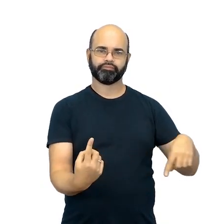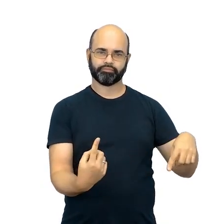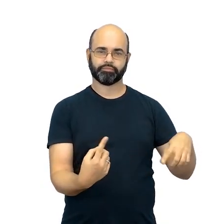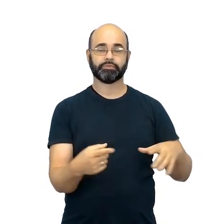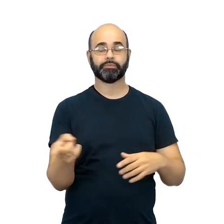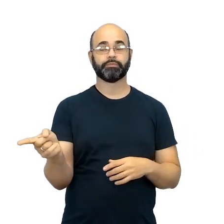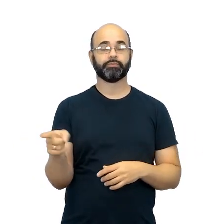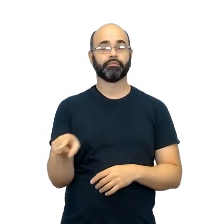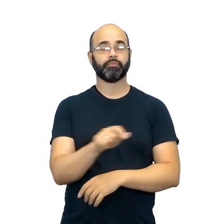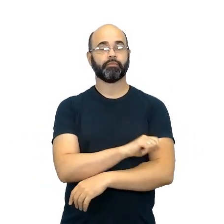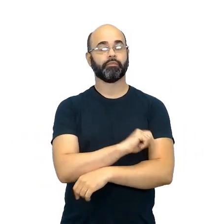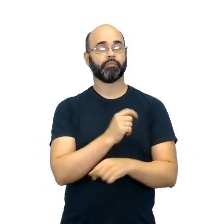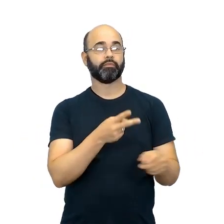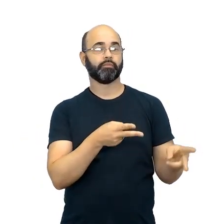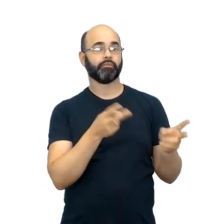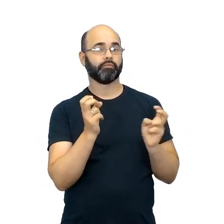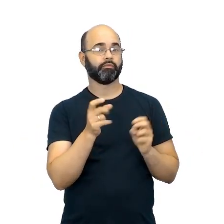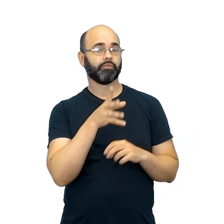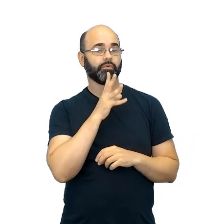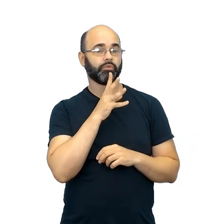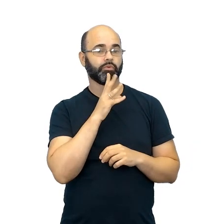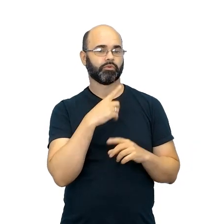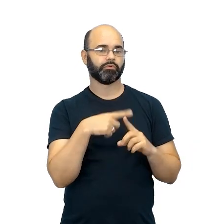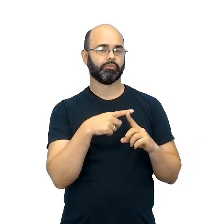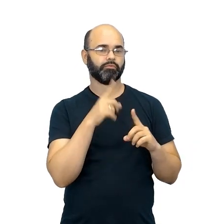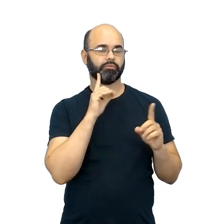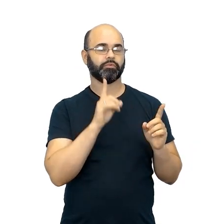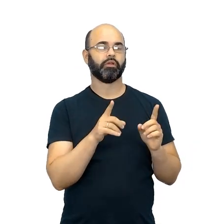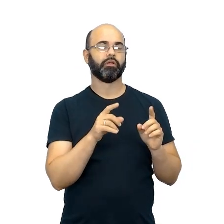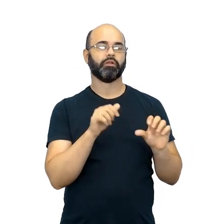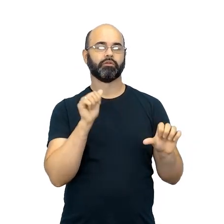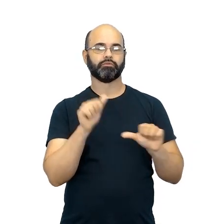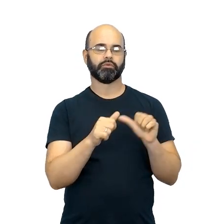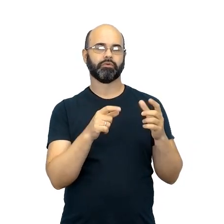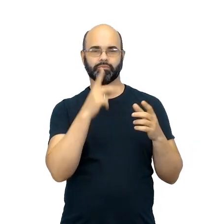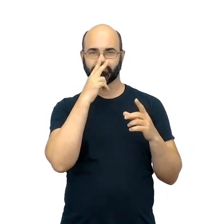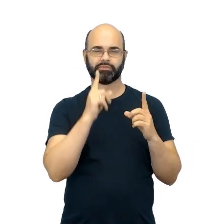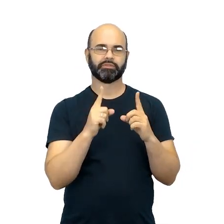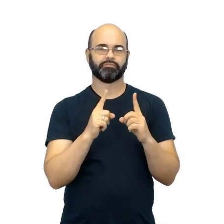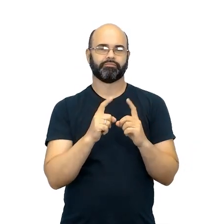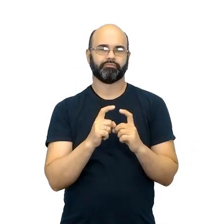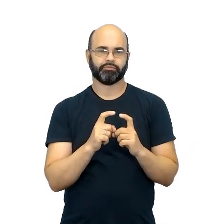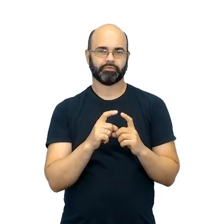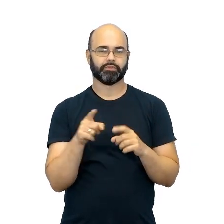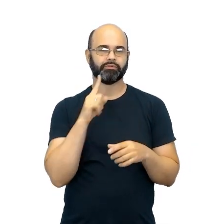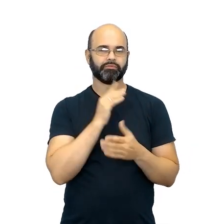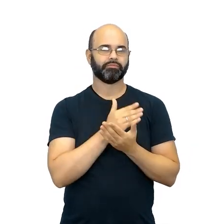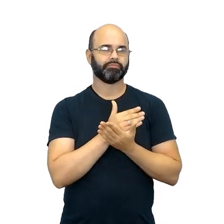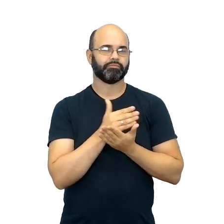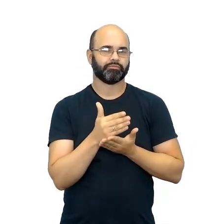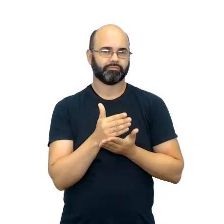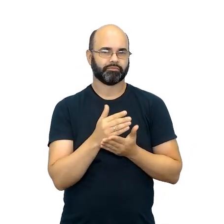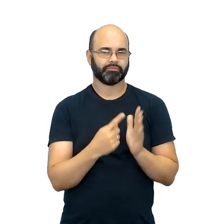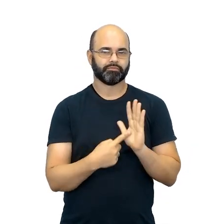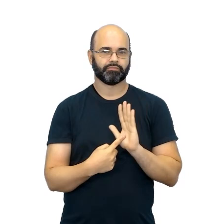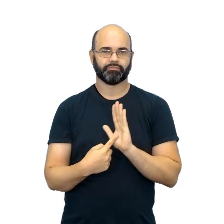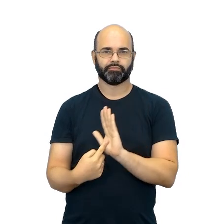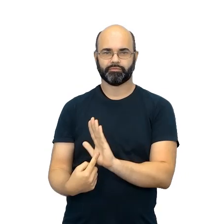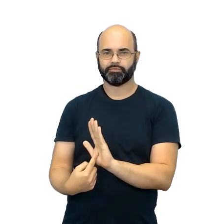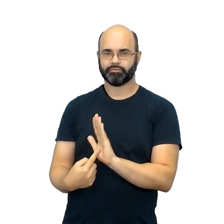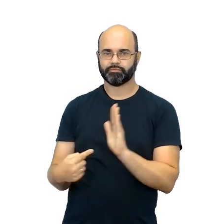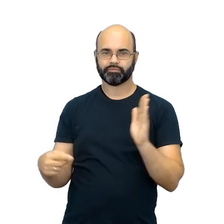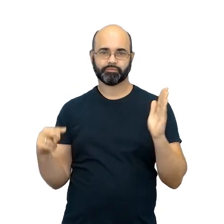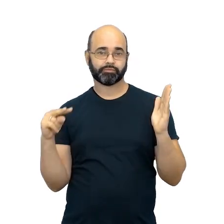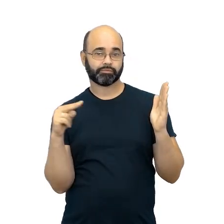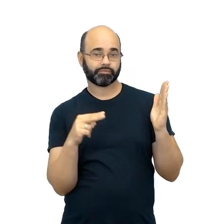ele solta tudo, né? Então, esse princípio, né, é demonstrado, né, pela lei de